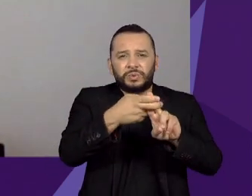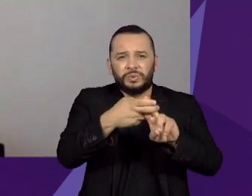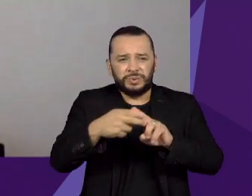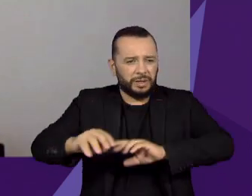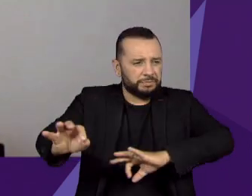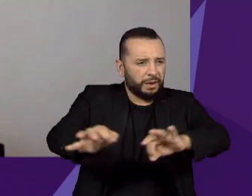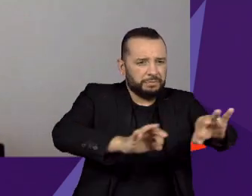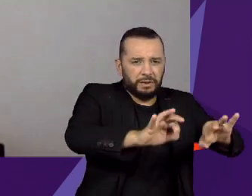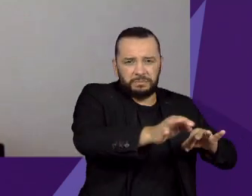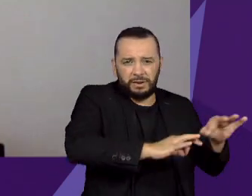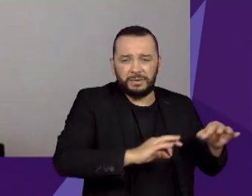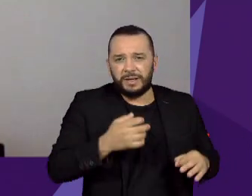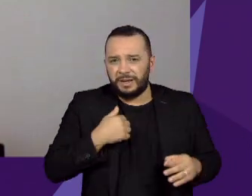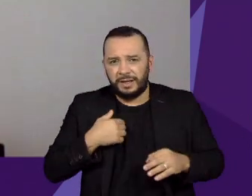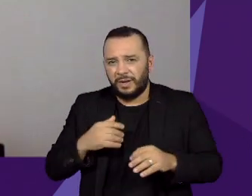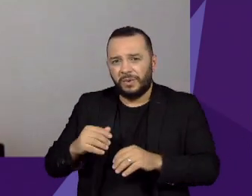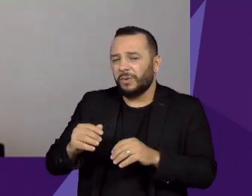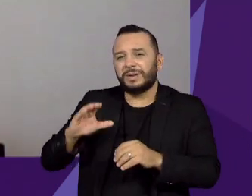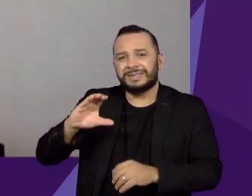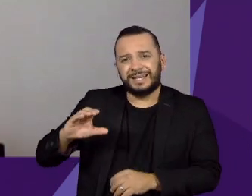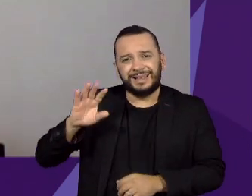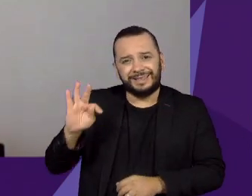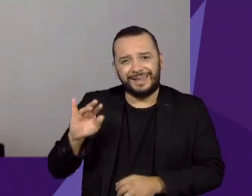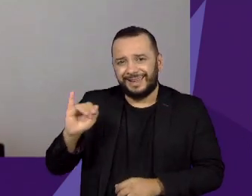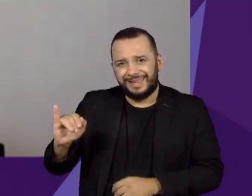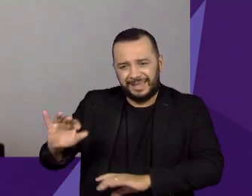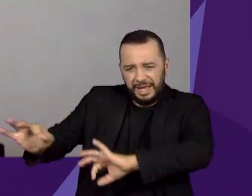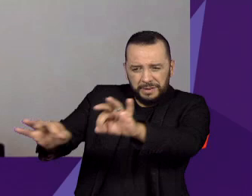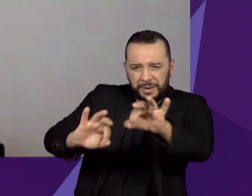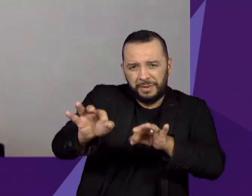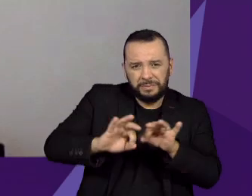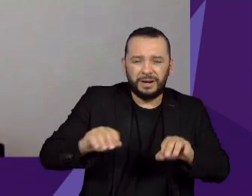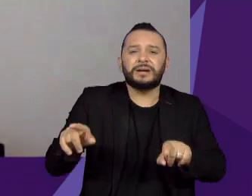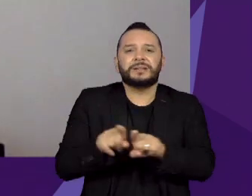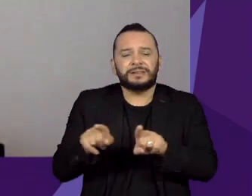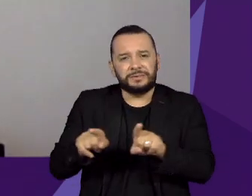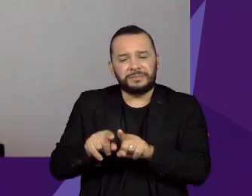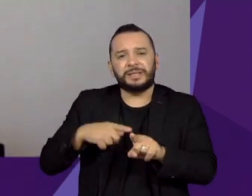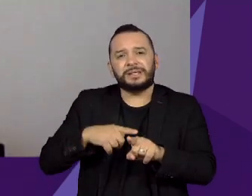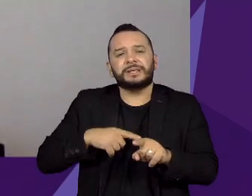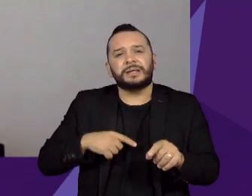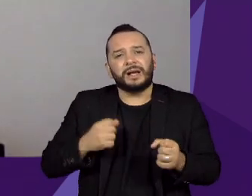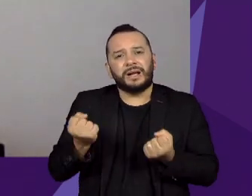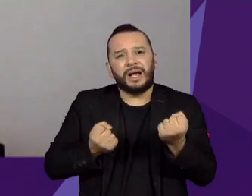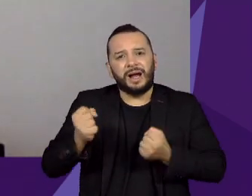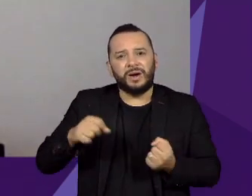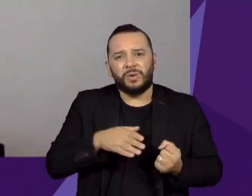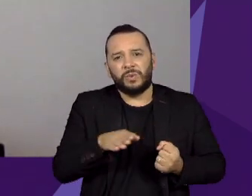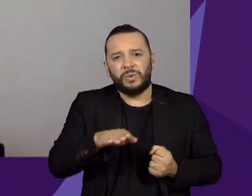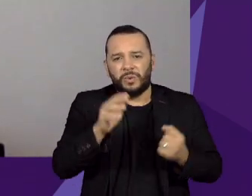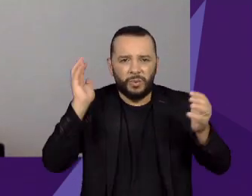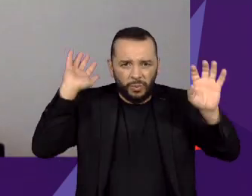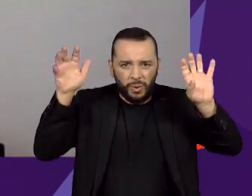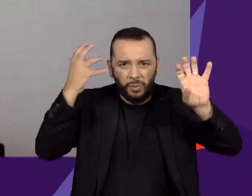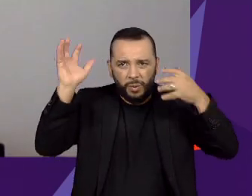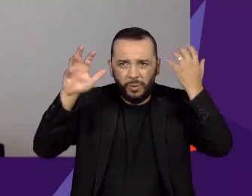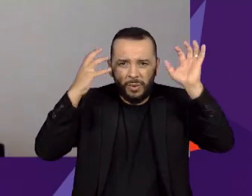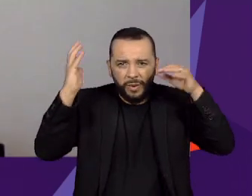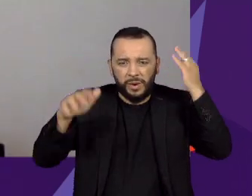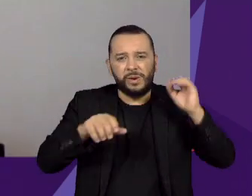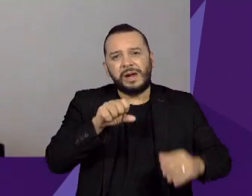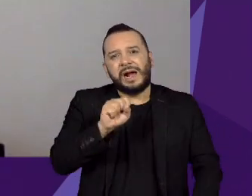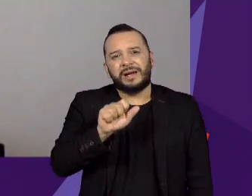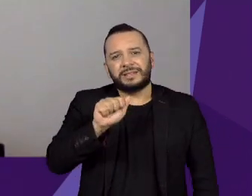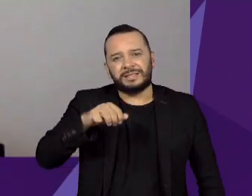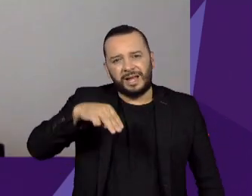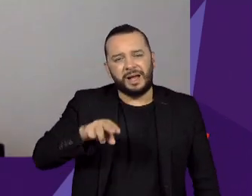leitos de CTI, eu renovei 40% a frota do SAMU, que foram condições que a gente fez em 2019,